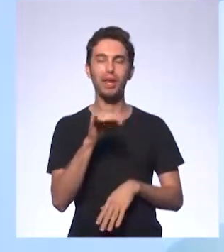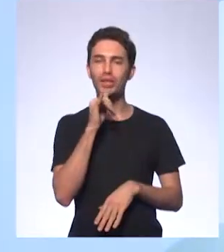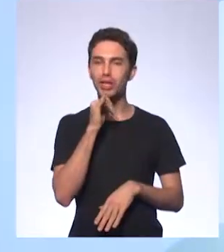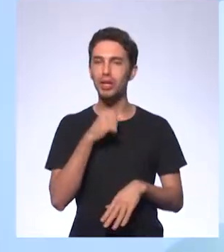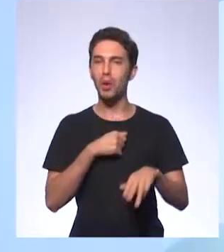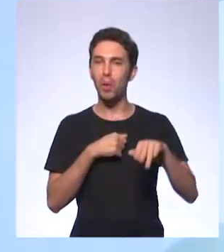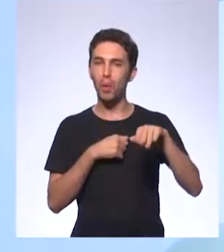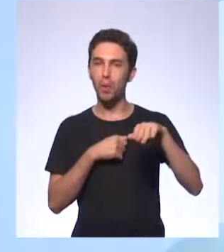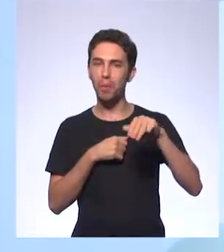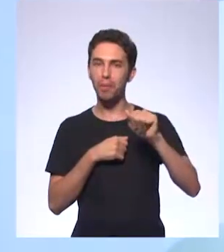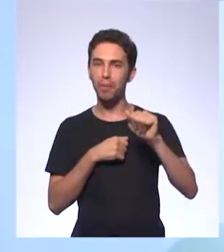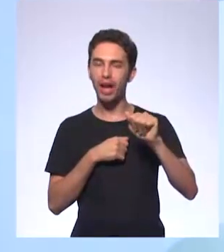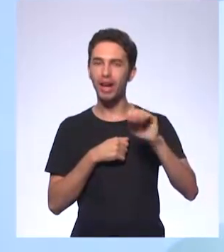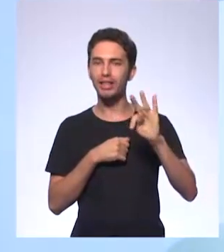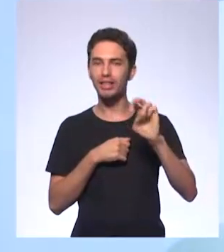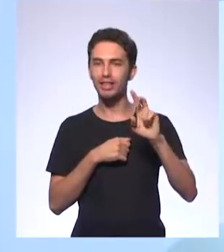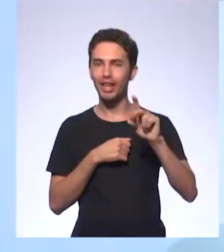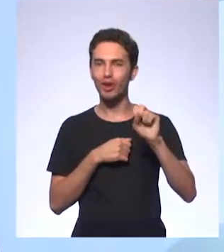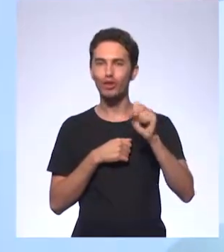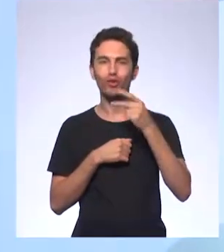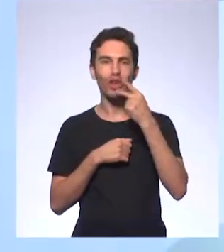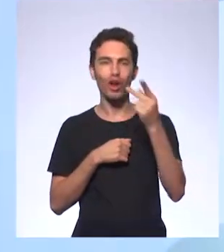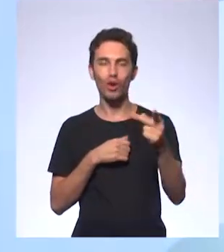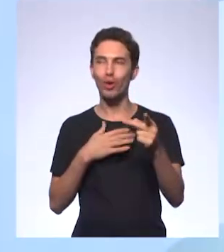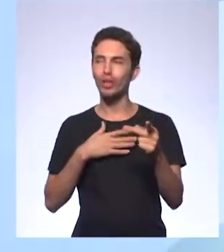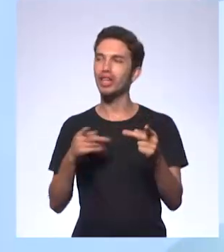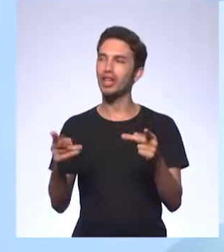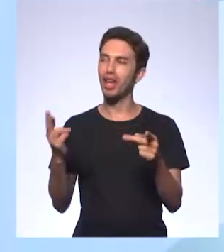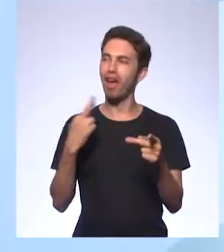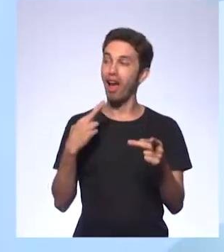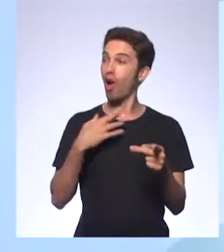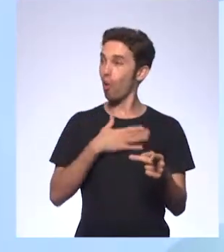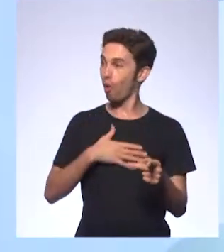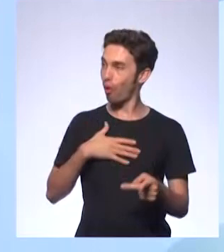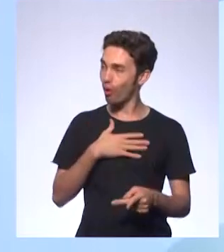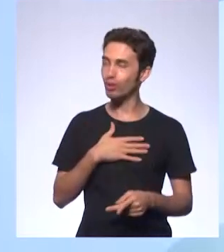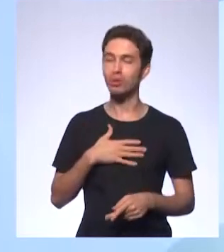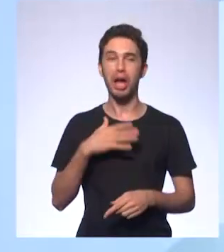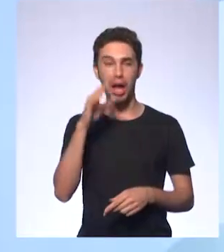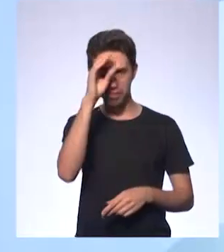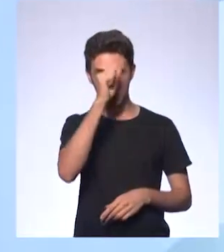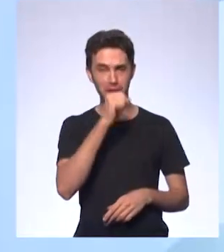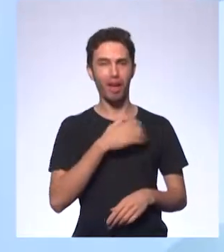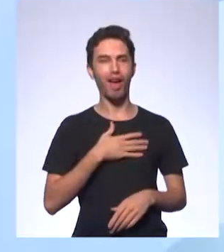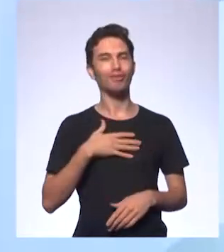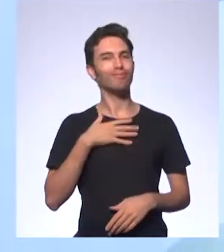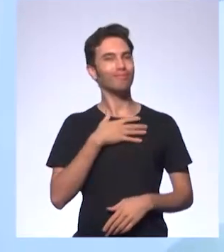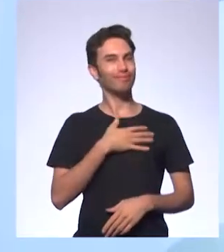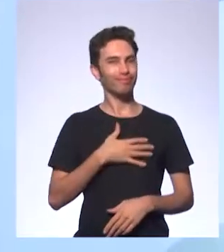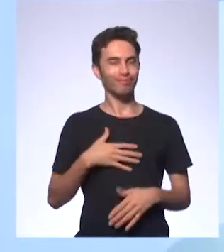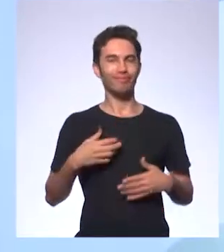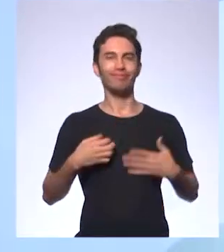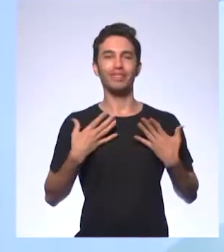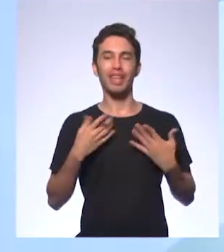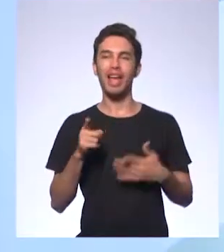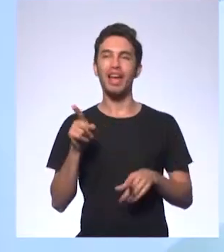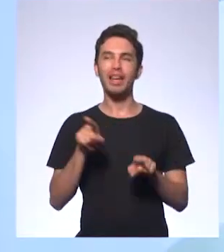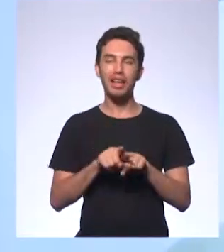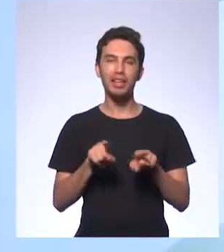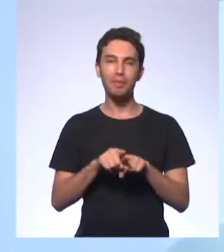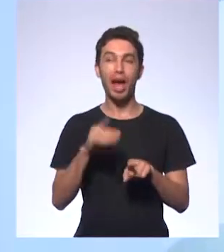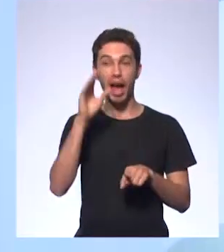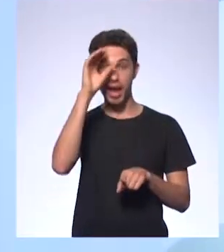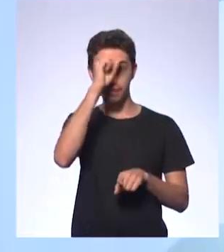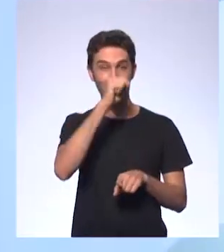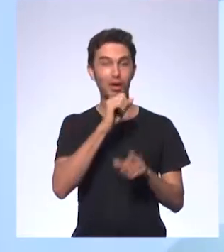que aprendeu, que gostou, já foi uma devolutiva ótima. Eu sei que não foi só o Matheus, mas ele pediu, por favor, mas ele é espertinho, ele falou que aprendeu